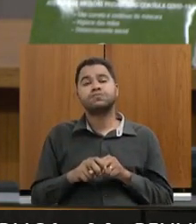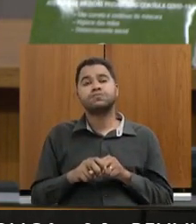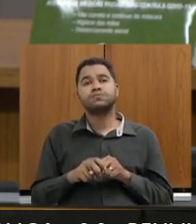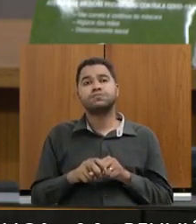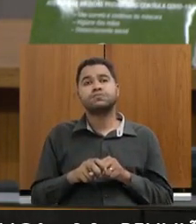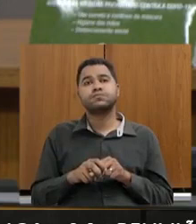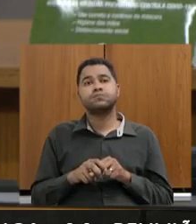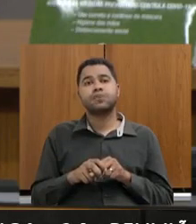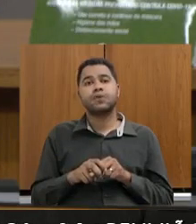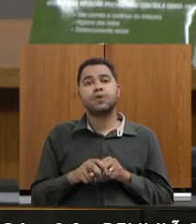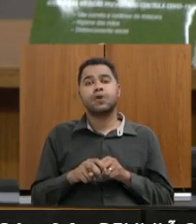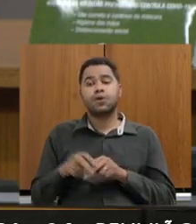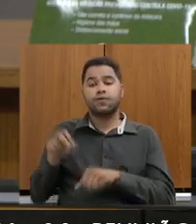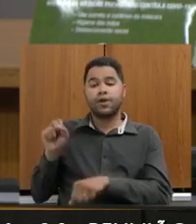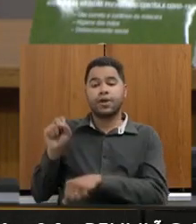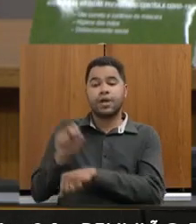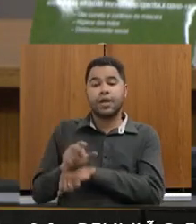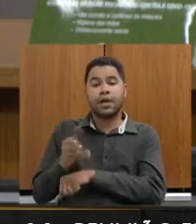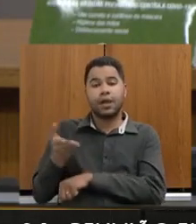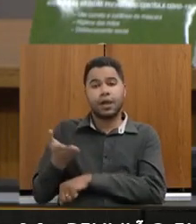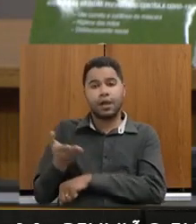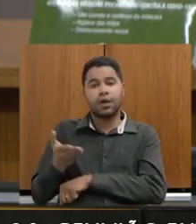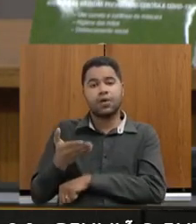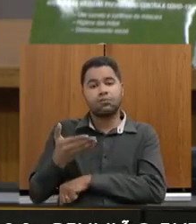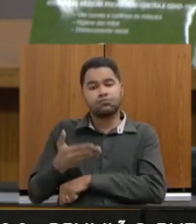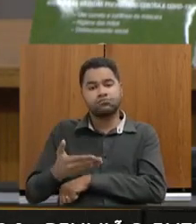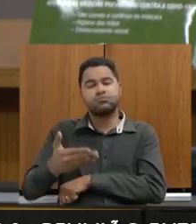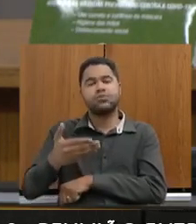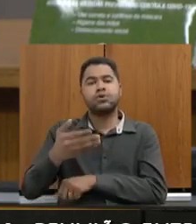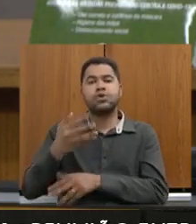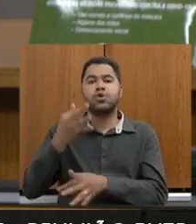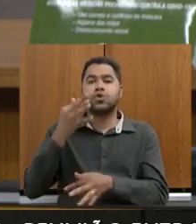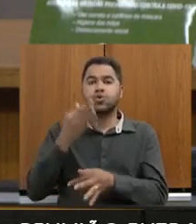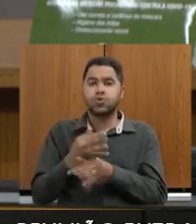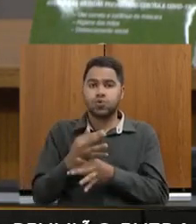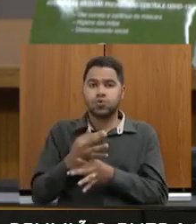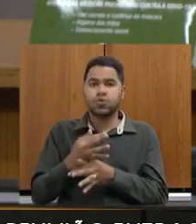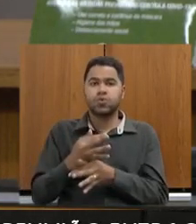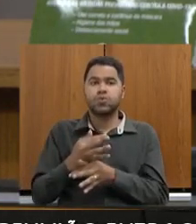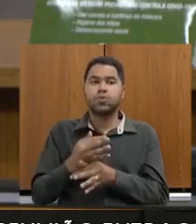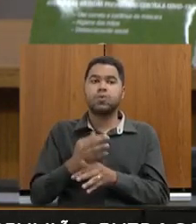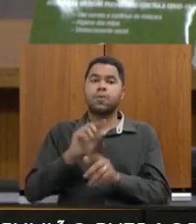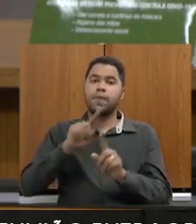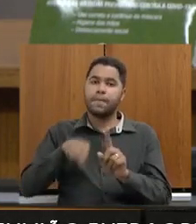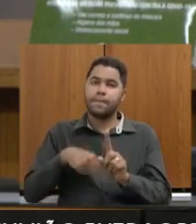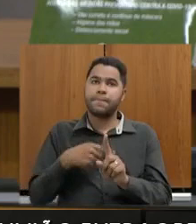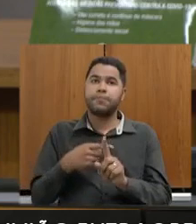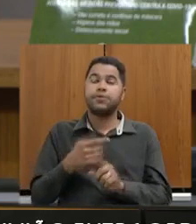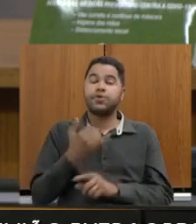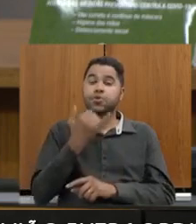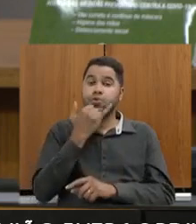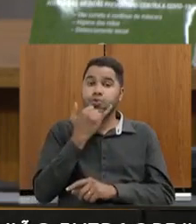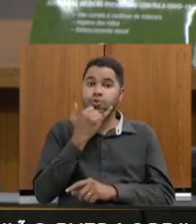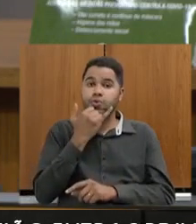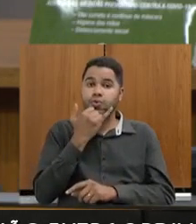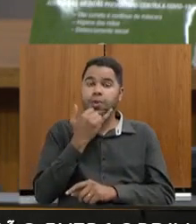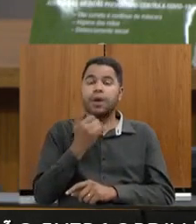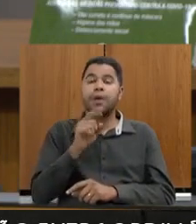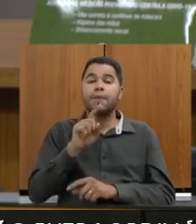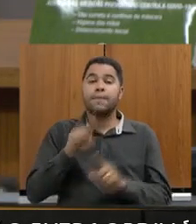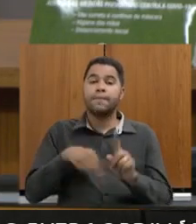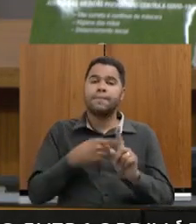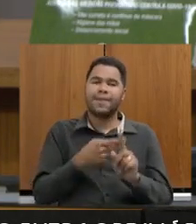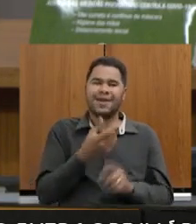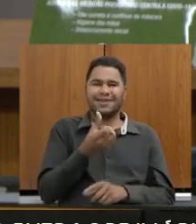e o que vai ingressar agora no mês de julho mas 680 desculpa eu vou